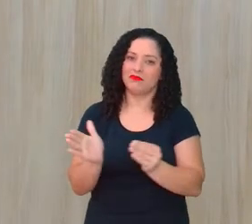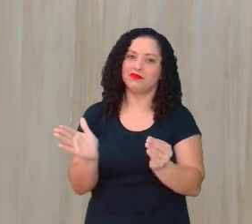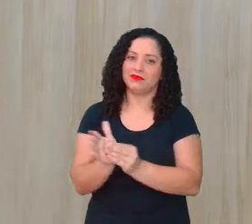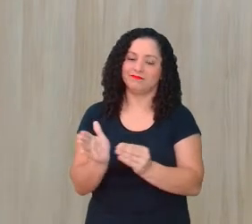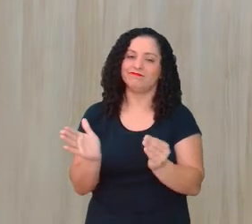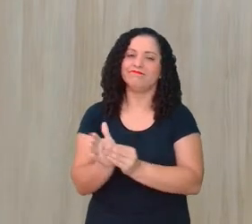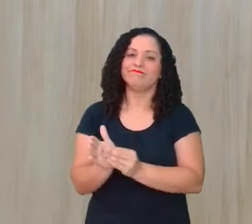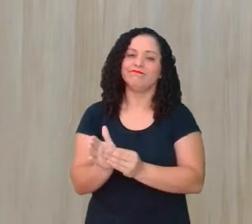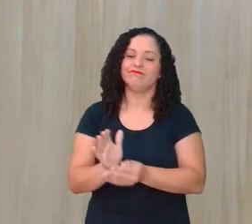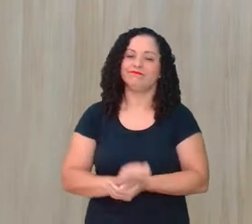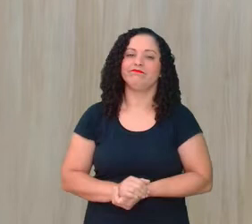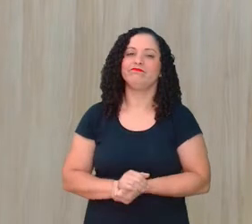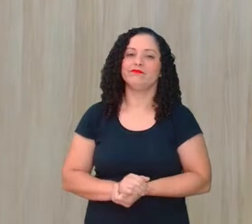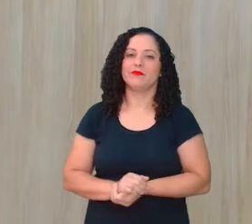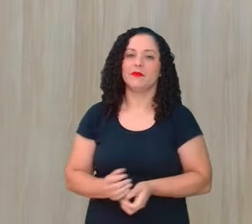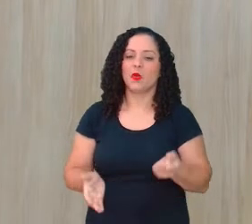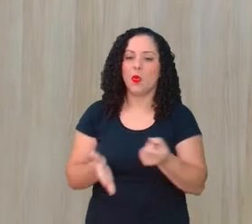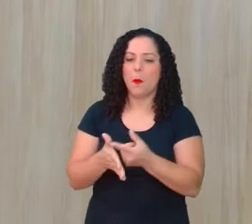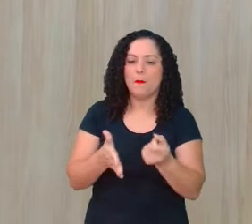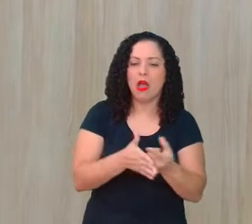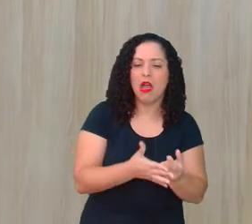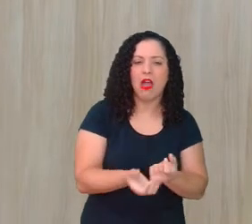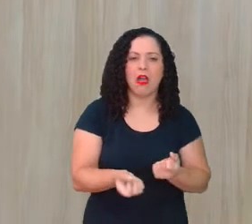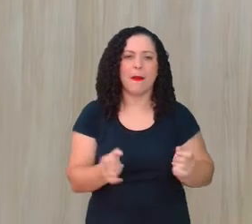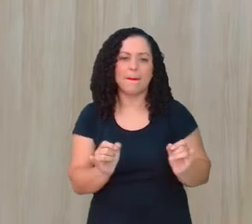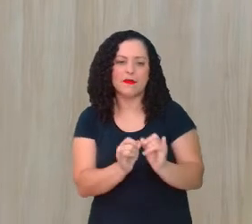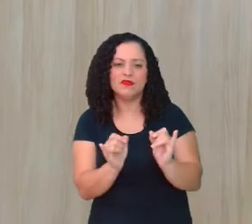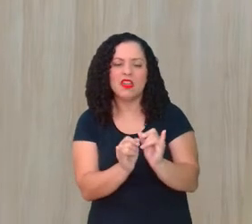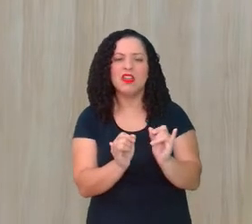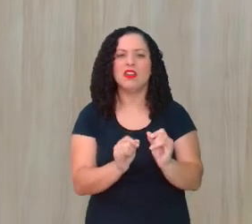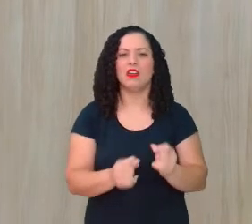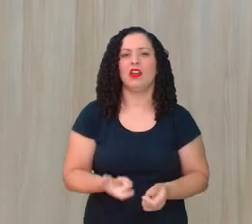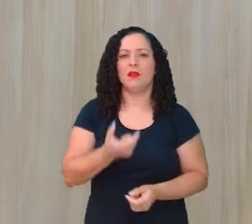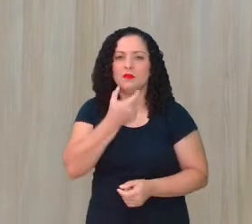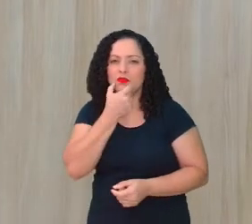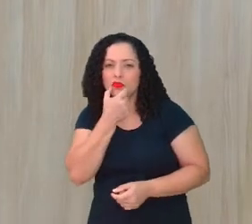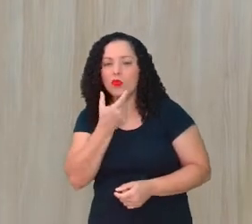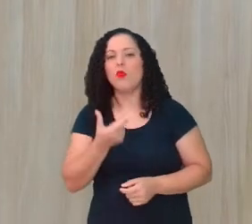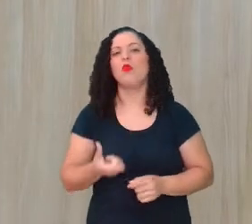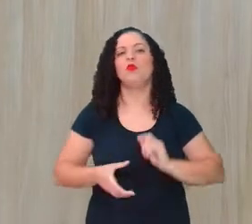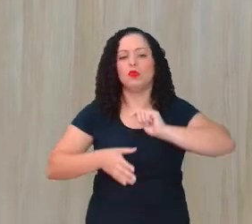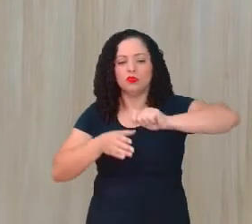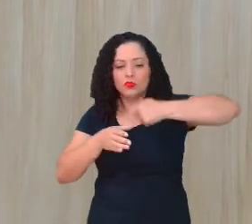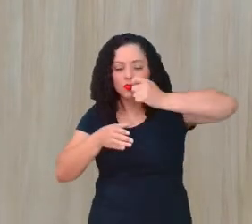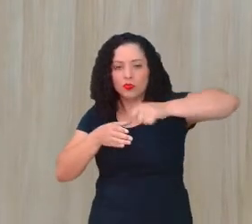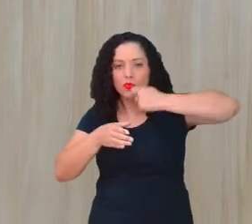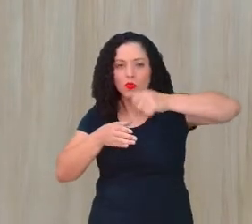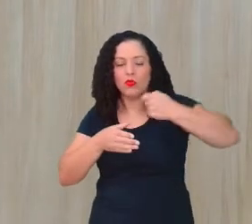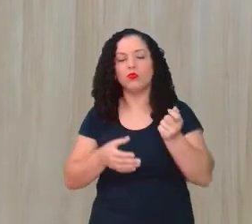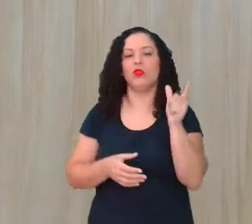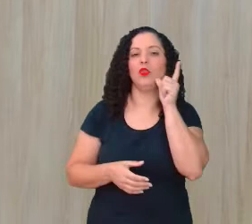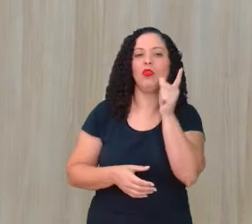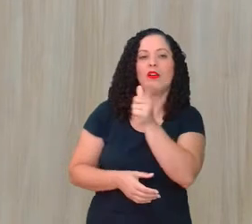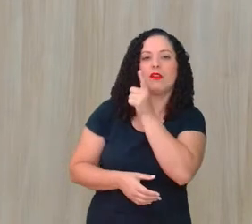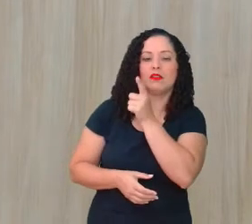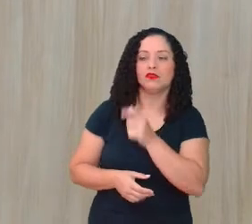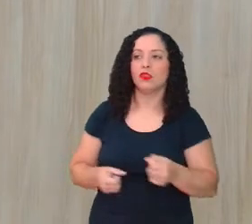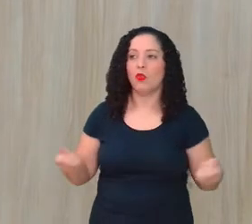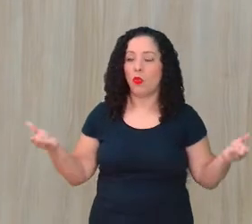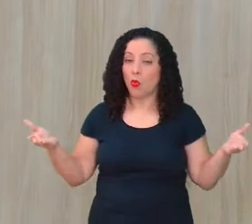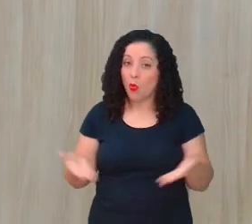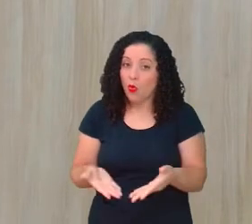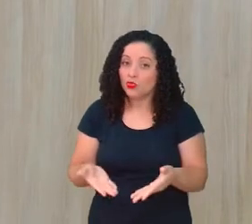comprava, né? Porque comprava ainda uma besteirinha a mais, né? Um biscoitinho, um iogurte a mais, né? Para um lanche, uma coisa. Hoje